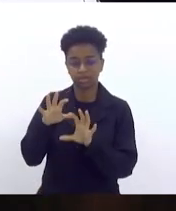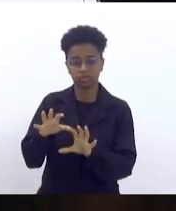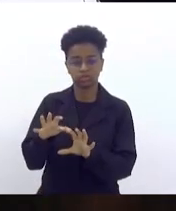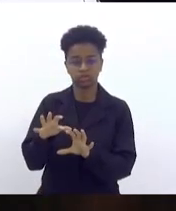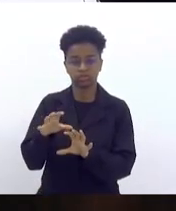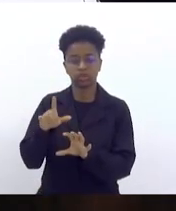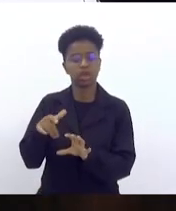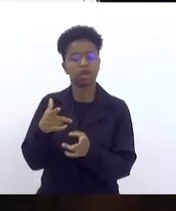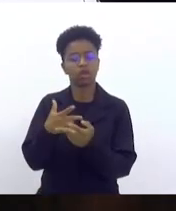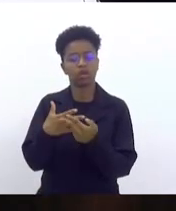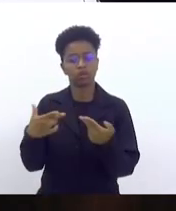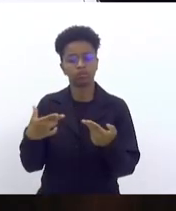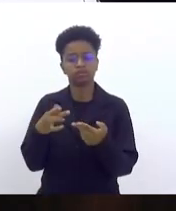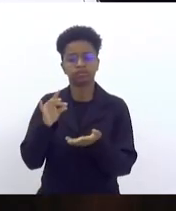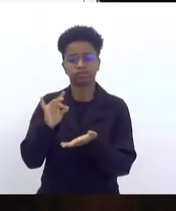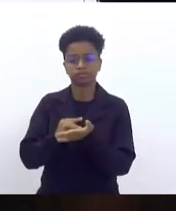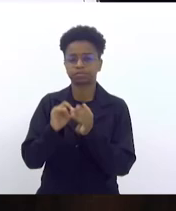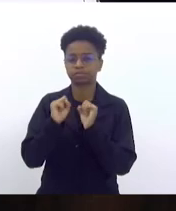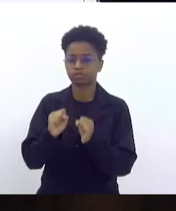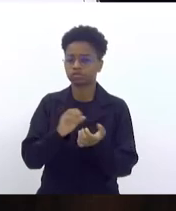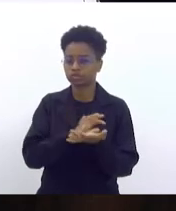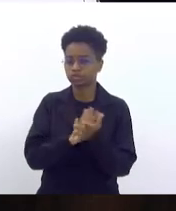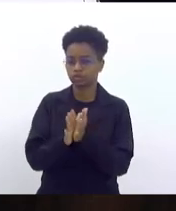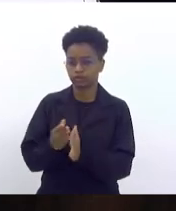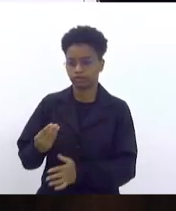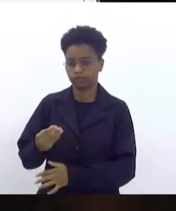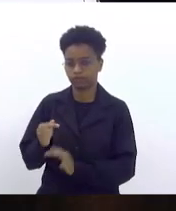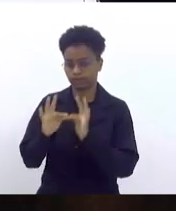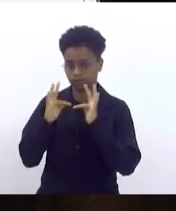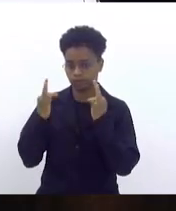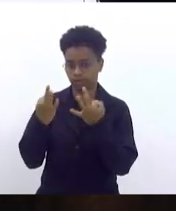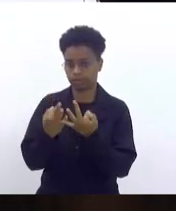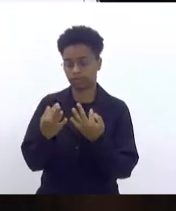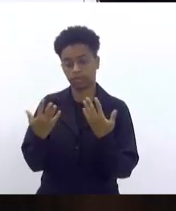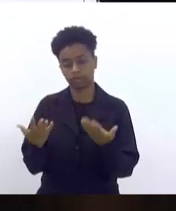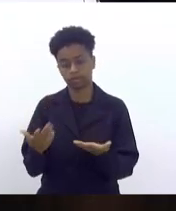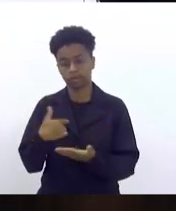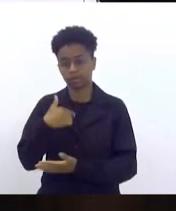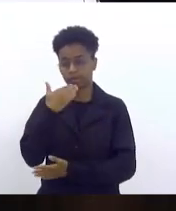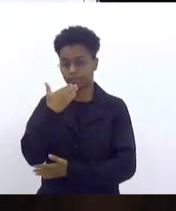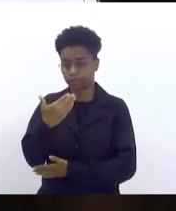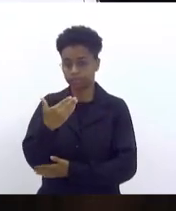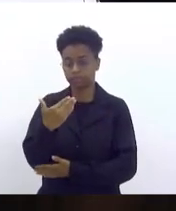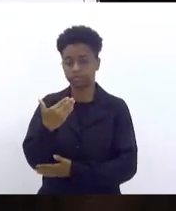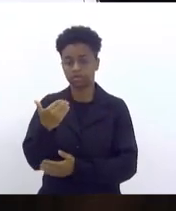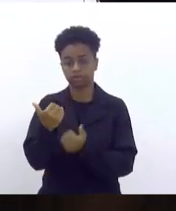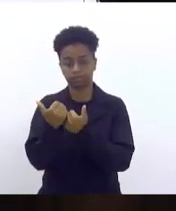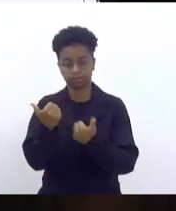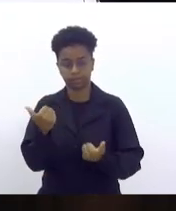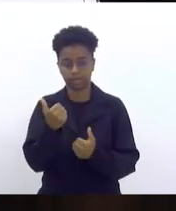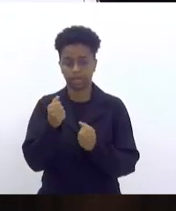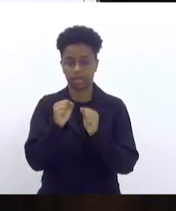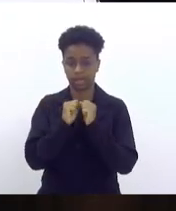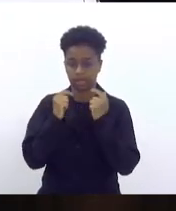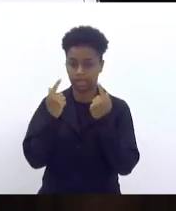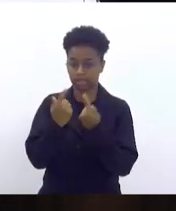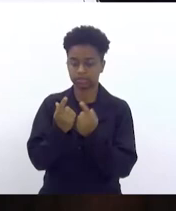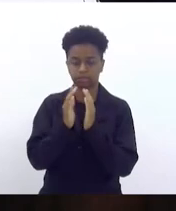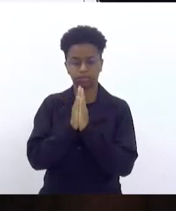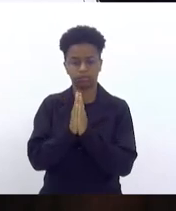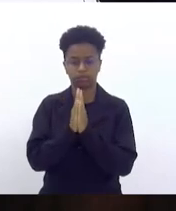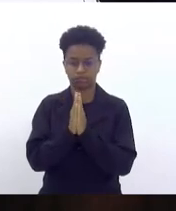coisa que pode de fato destruir as famílias então eu gostaria de pedir a assessoria da alerj se possível por favor